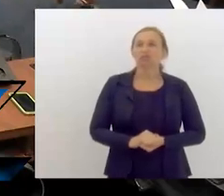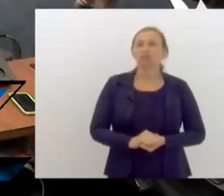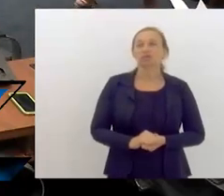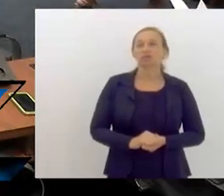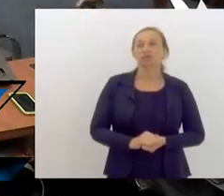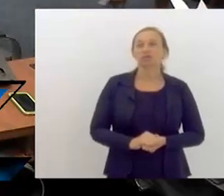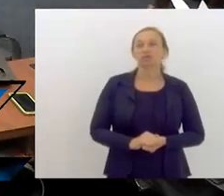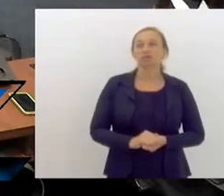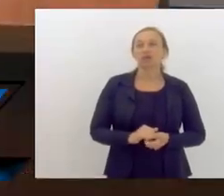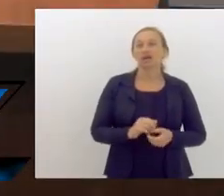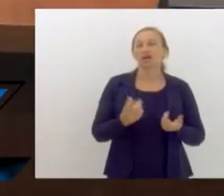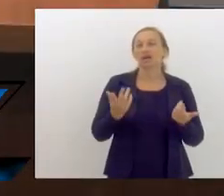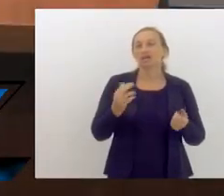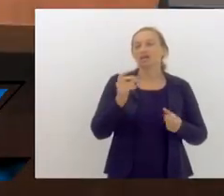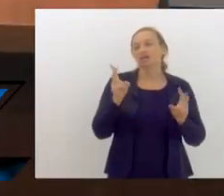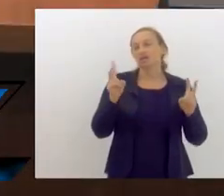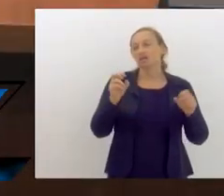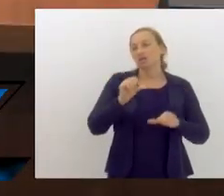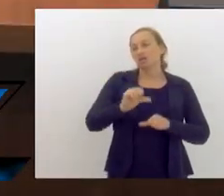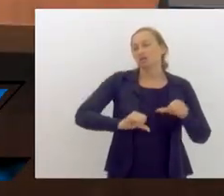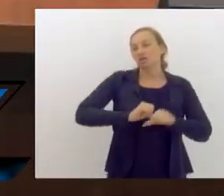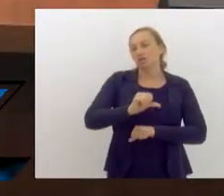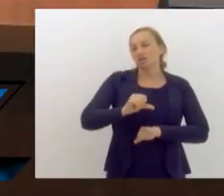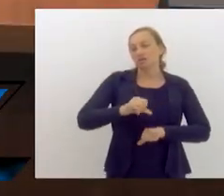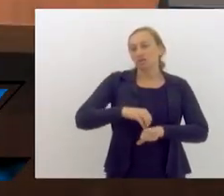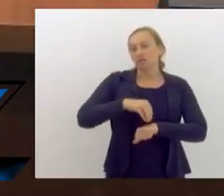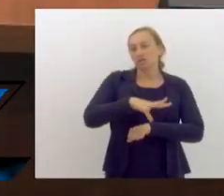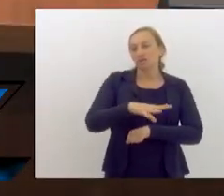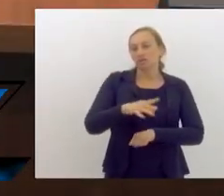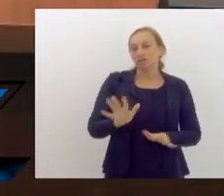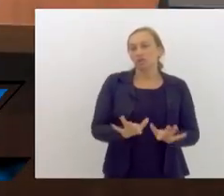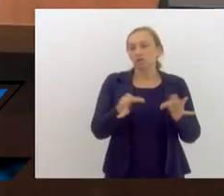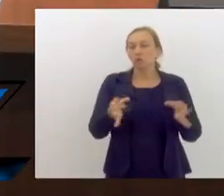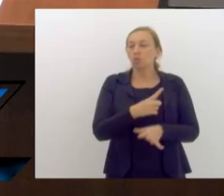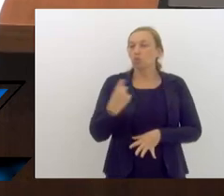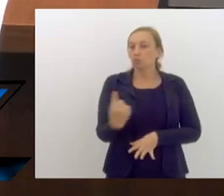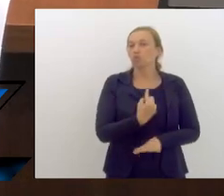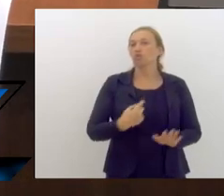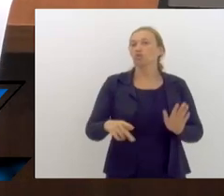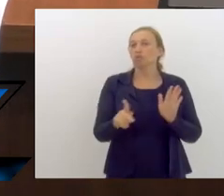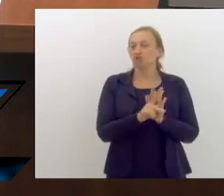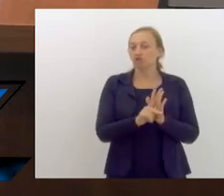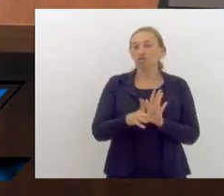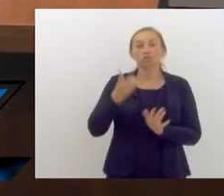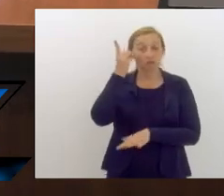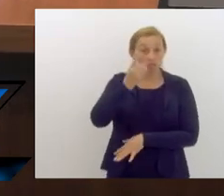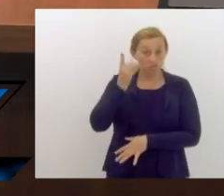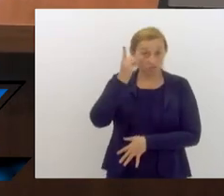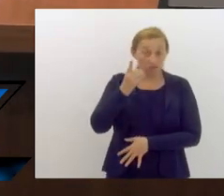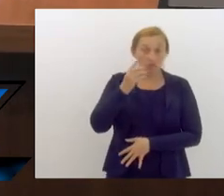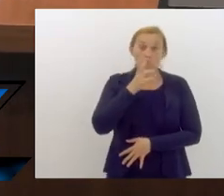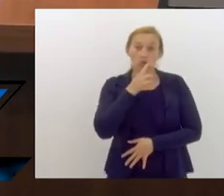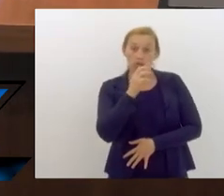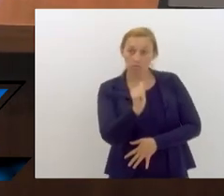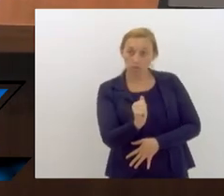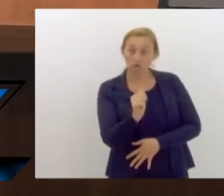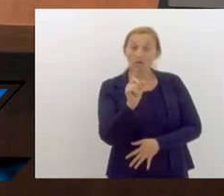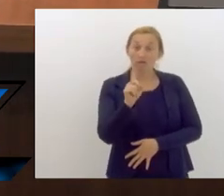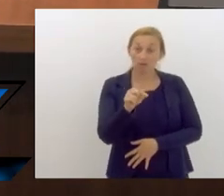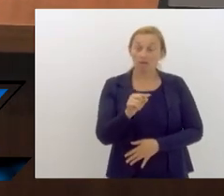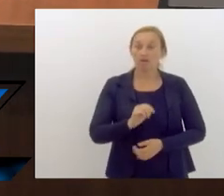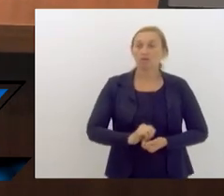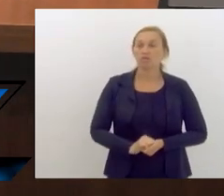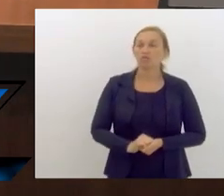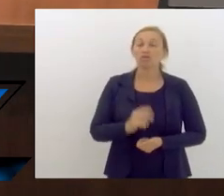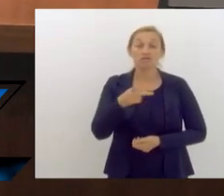decisão de transformação e indicação simples o nosso projeto Deputado Rodrigo Amorim é aquele